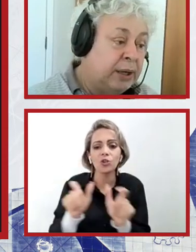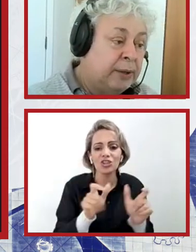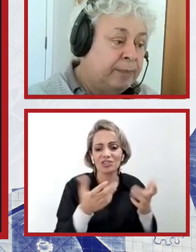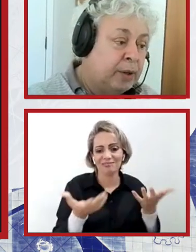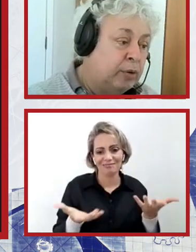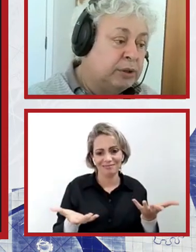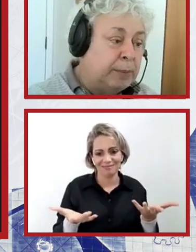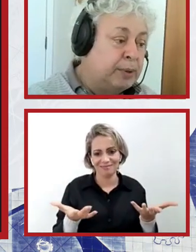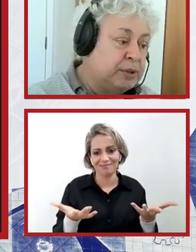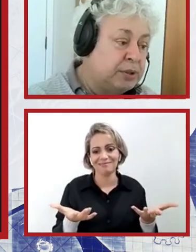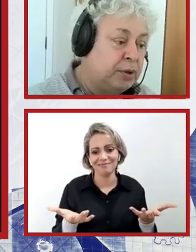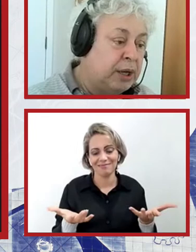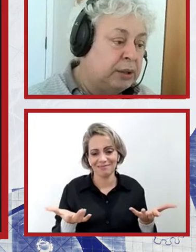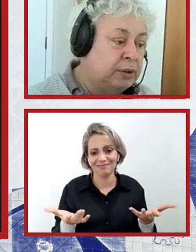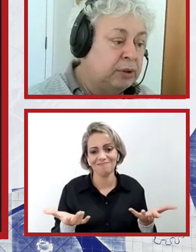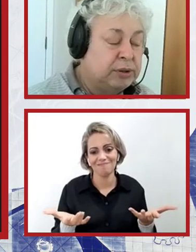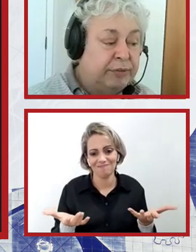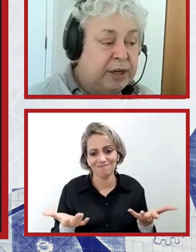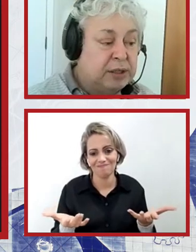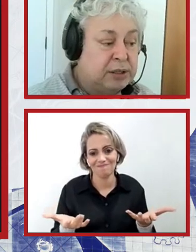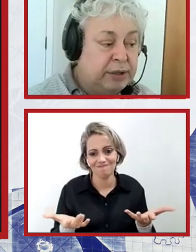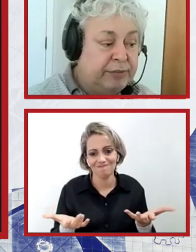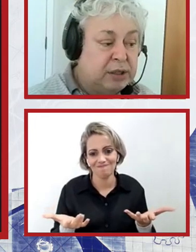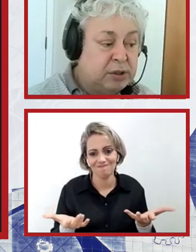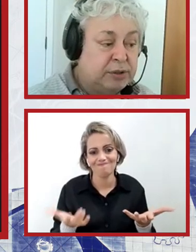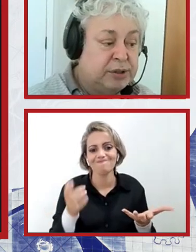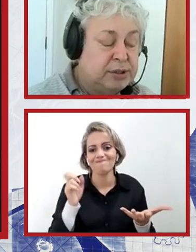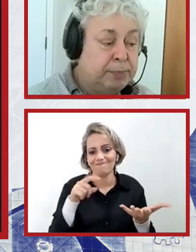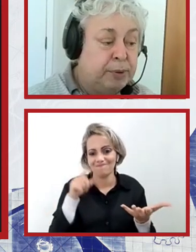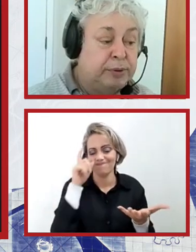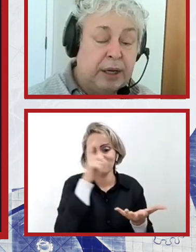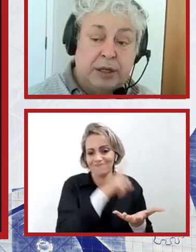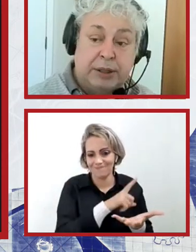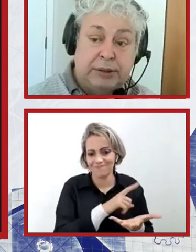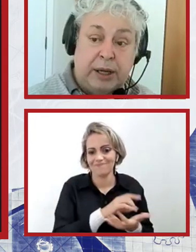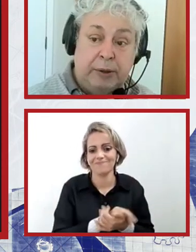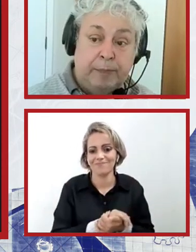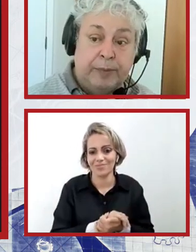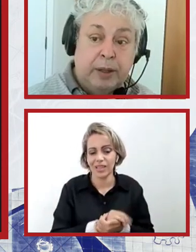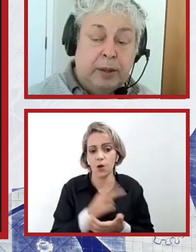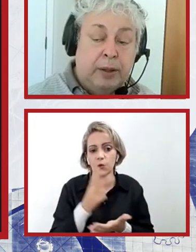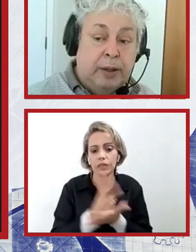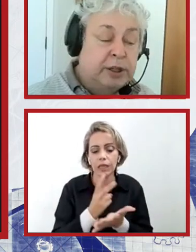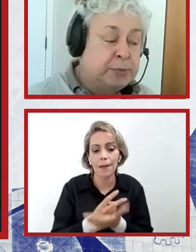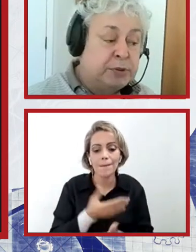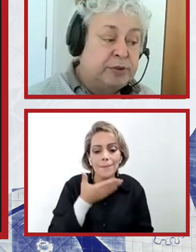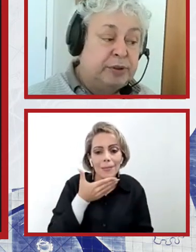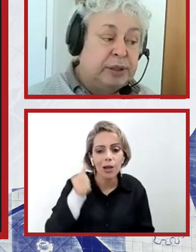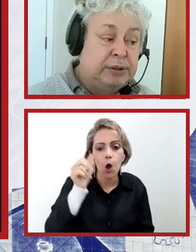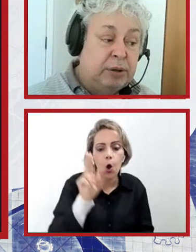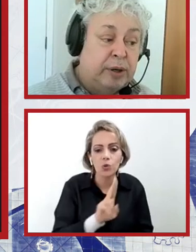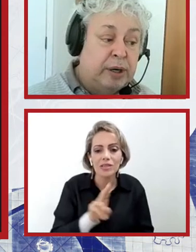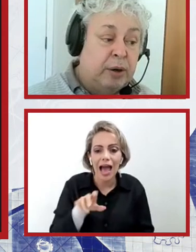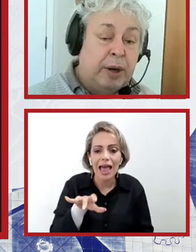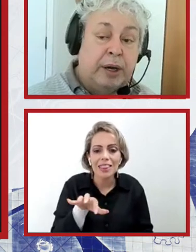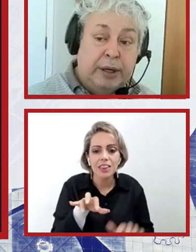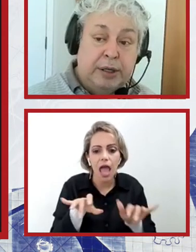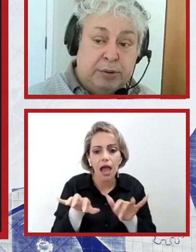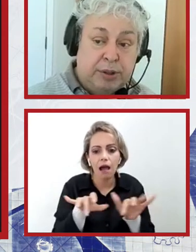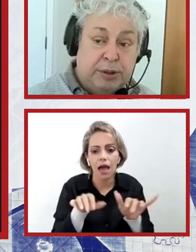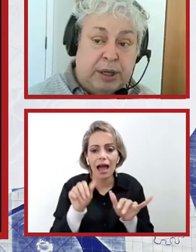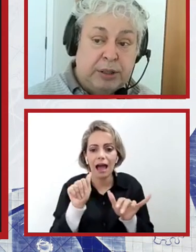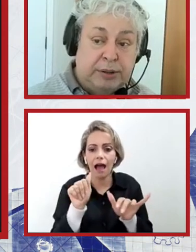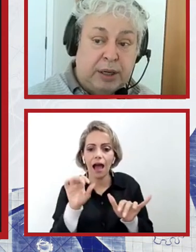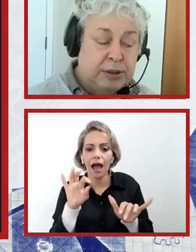saber onde está posicionado. Então, as navegações vão ser sempre com teclas de atalho. E as pessoas vão ter que decorar